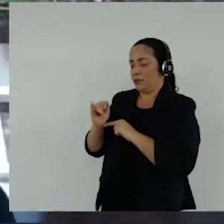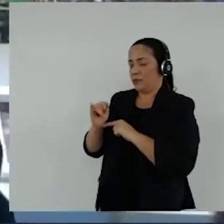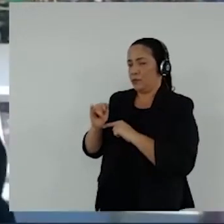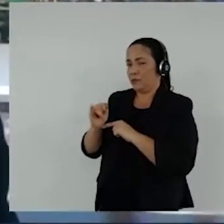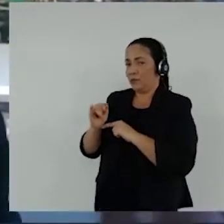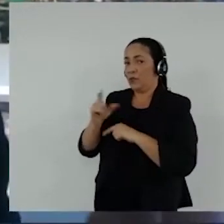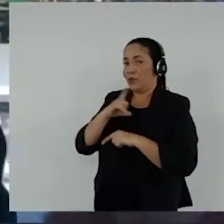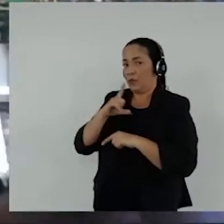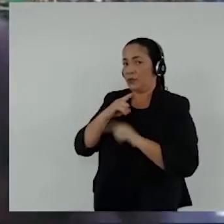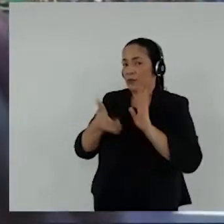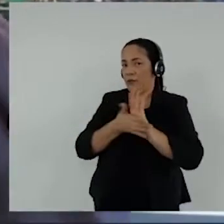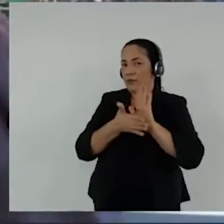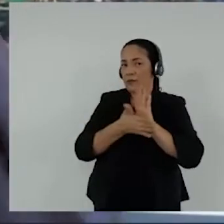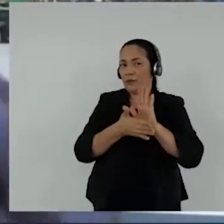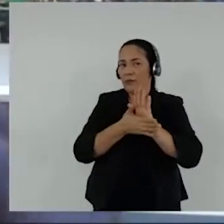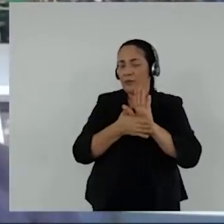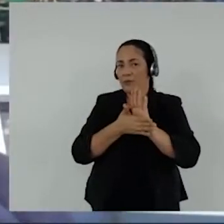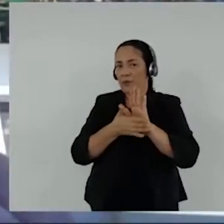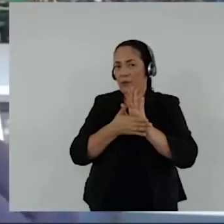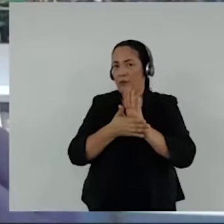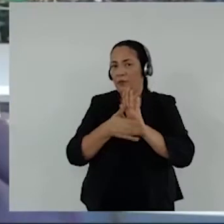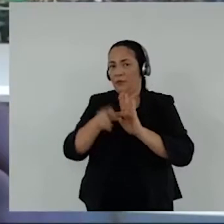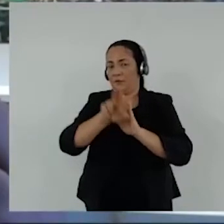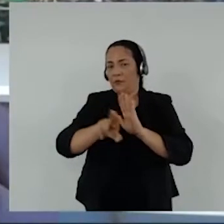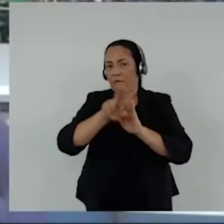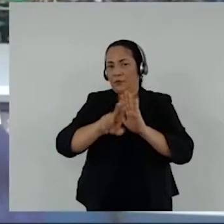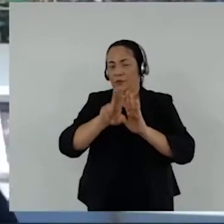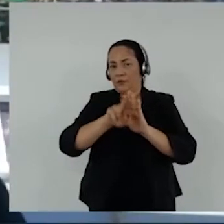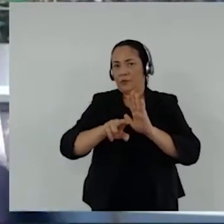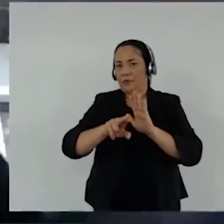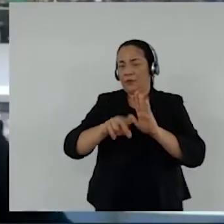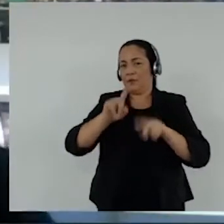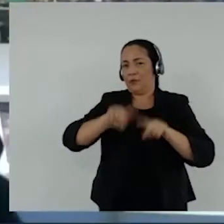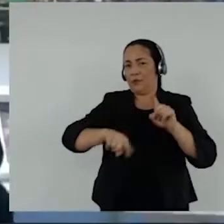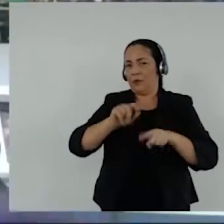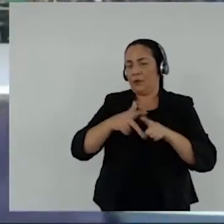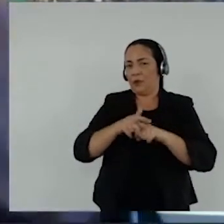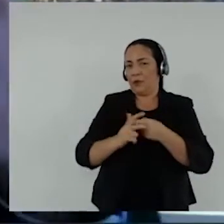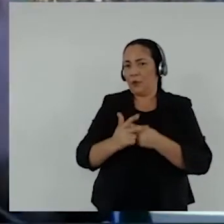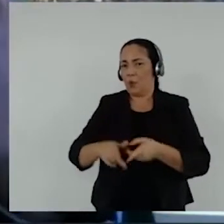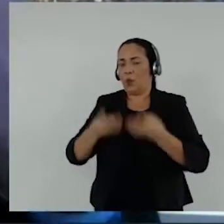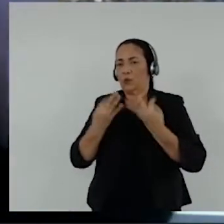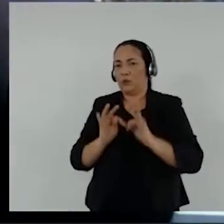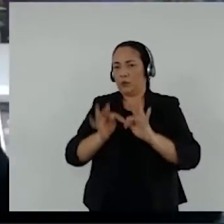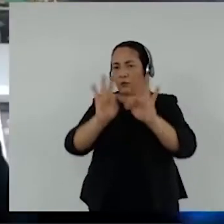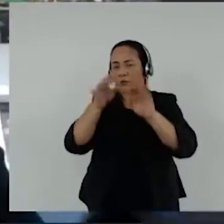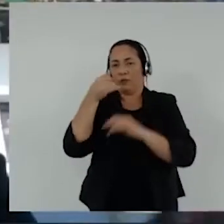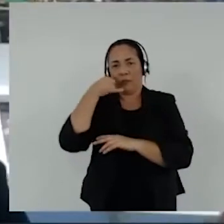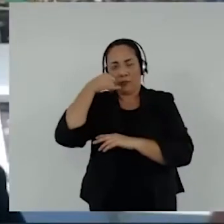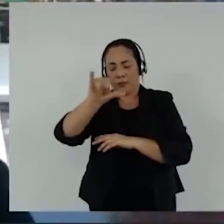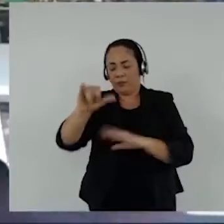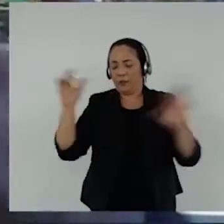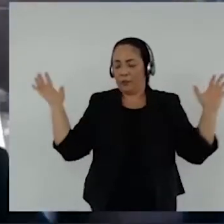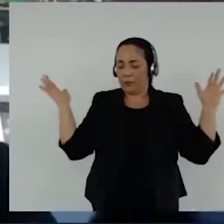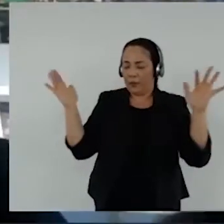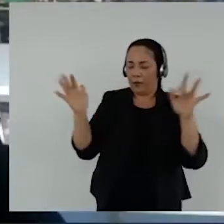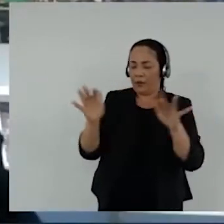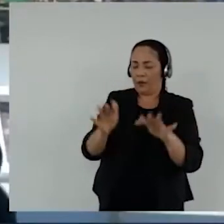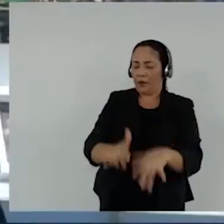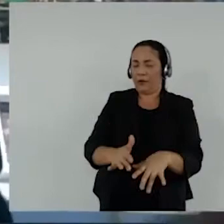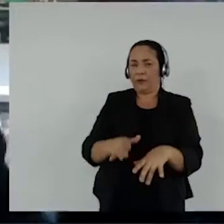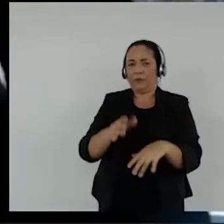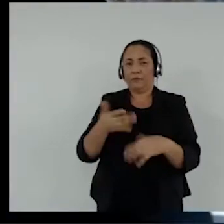na tecnologia para garantir das sessões, para que evite uma procrastinação, para que evite a soltura dos réus presos, é